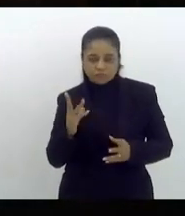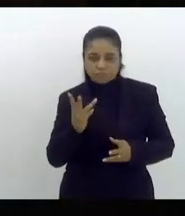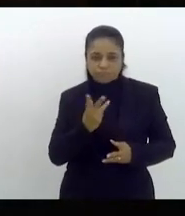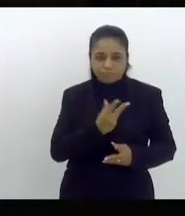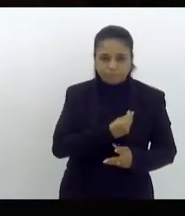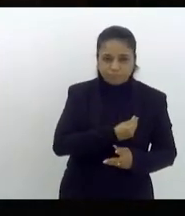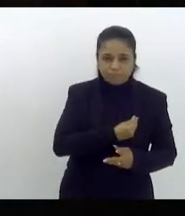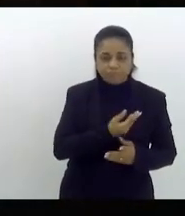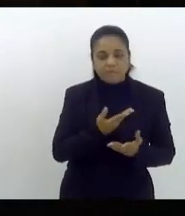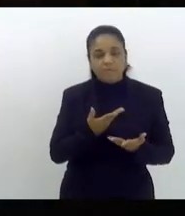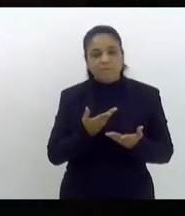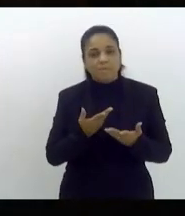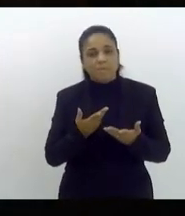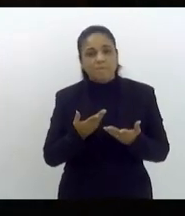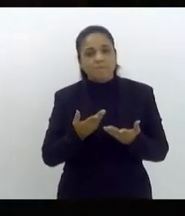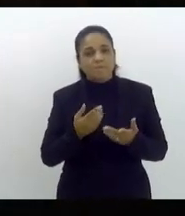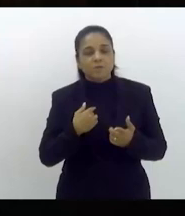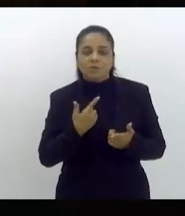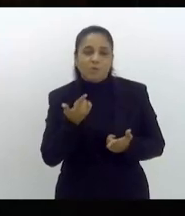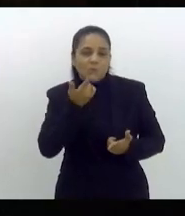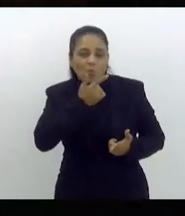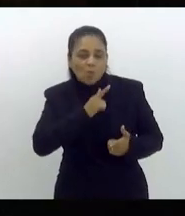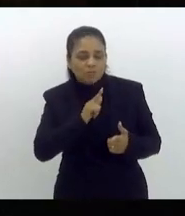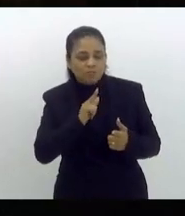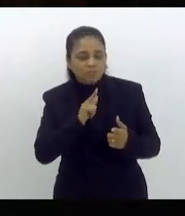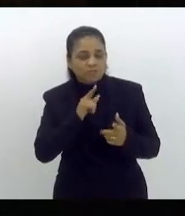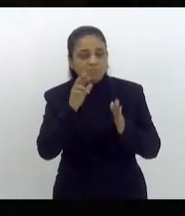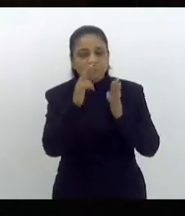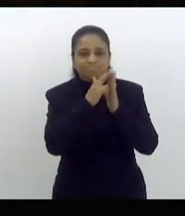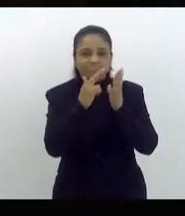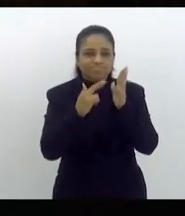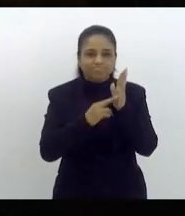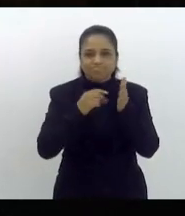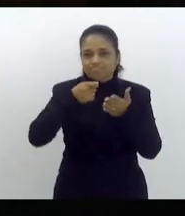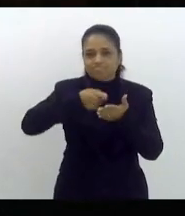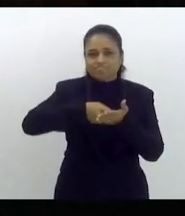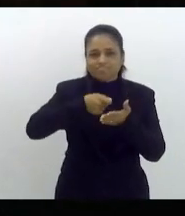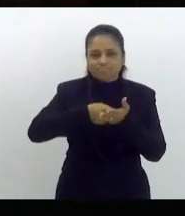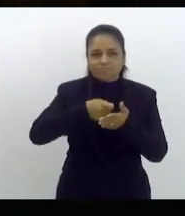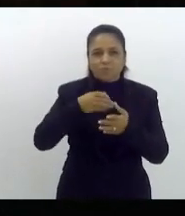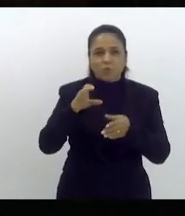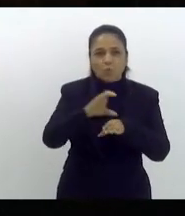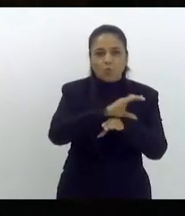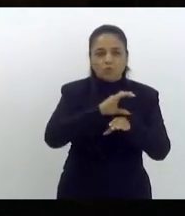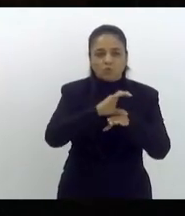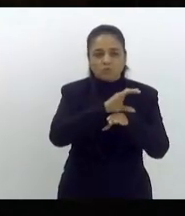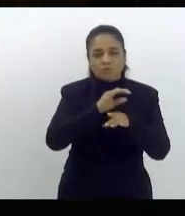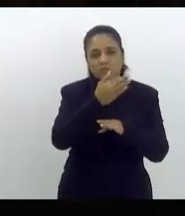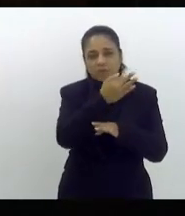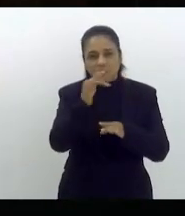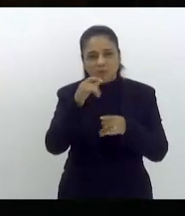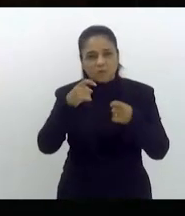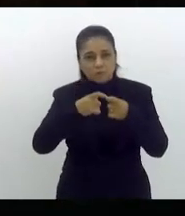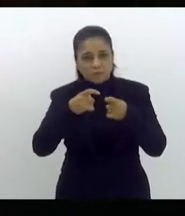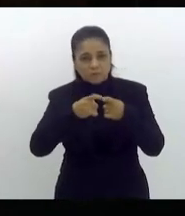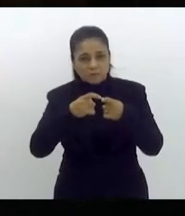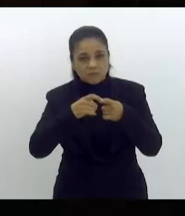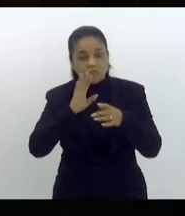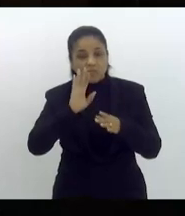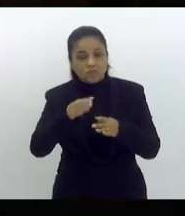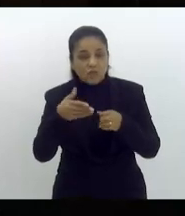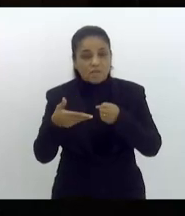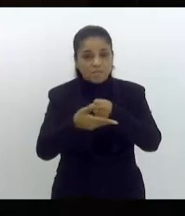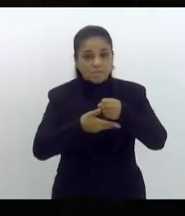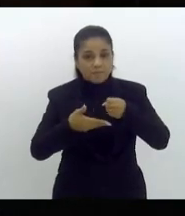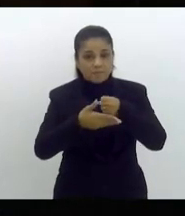que ainda não atende as determinações de estabelecidas pelo Conselho Federal de Medicina se baseando na já superada